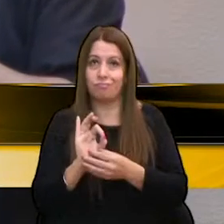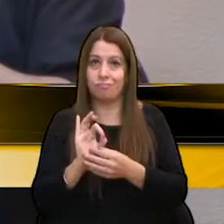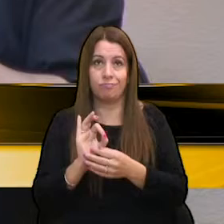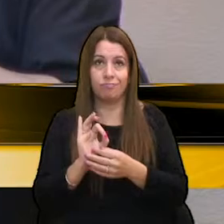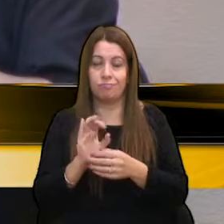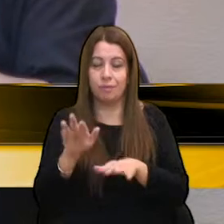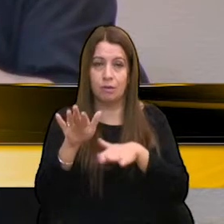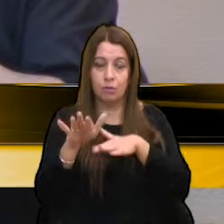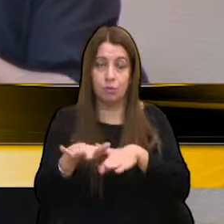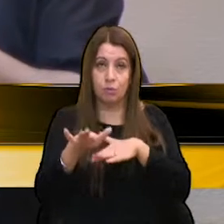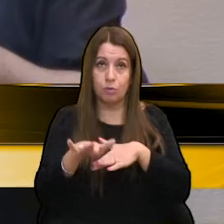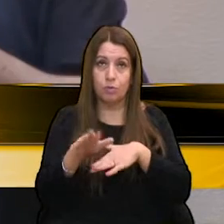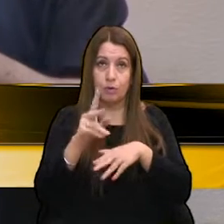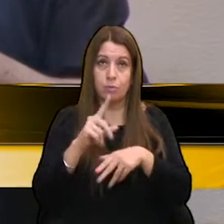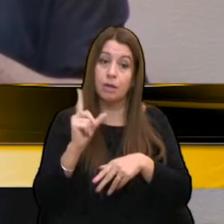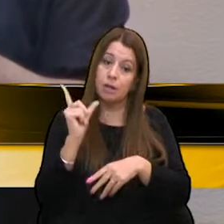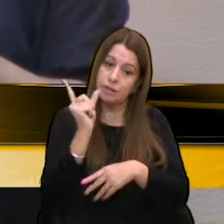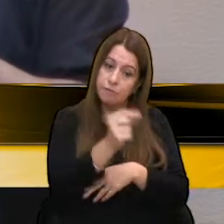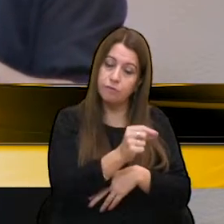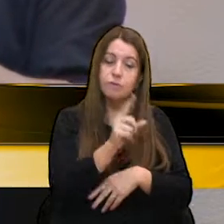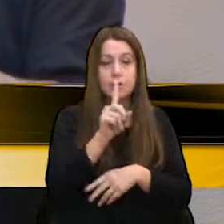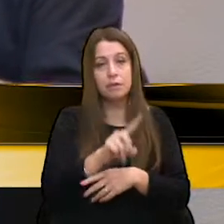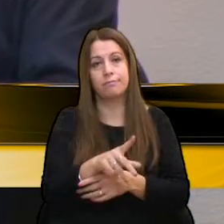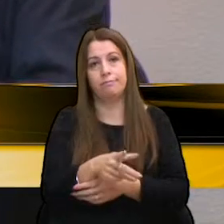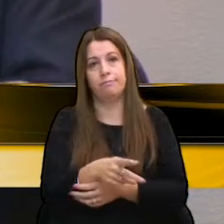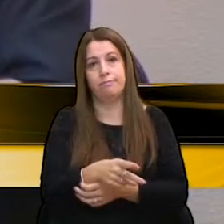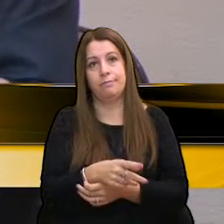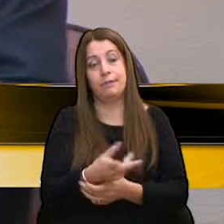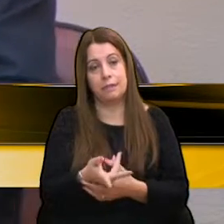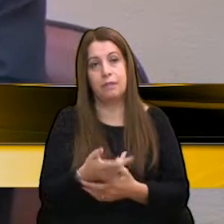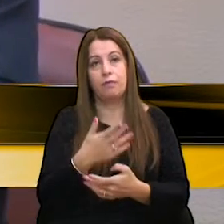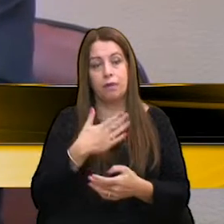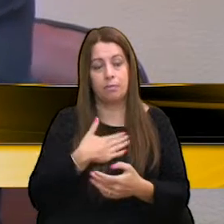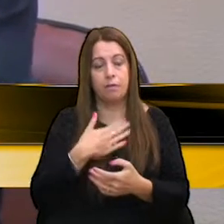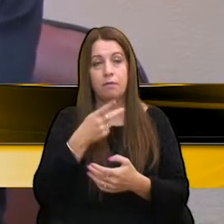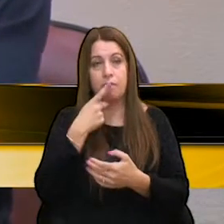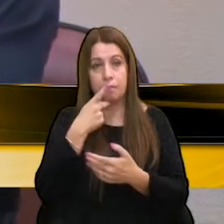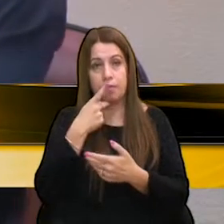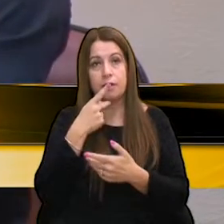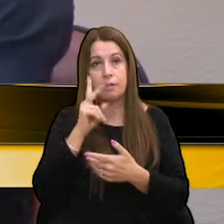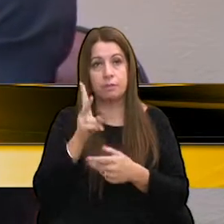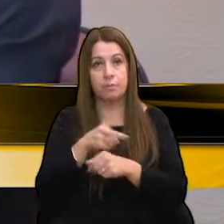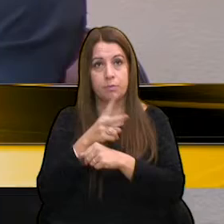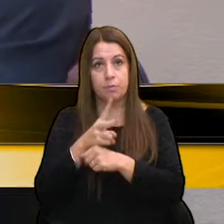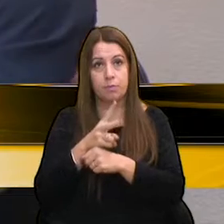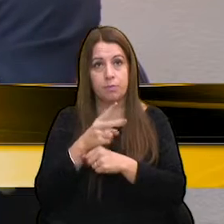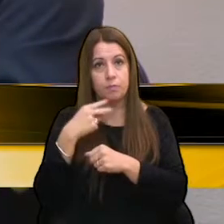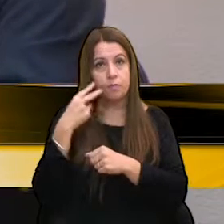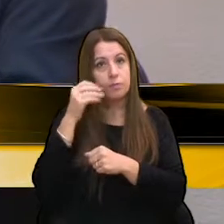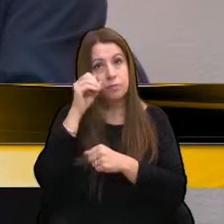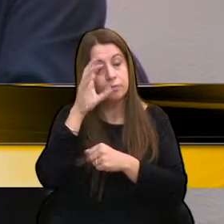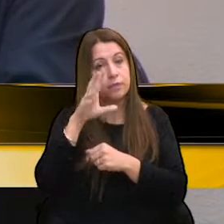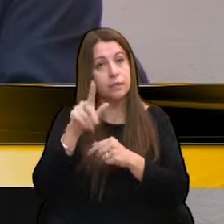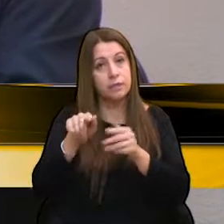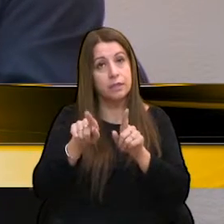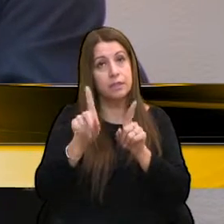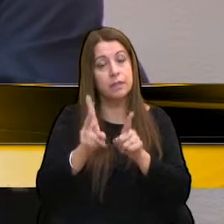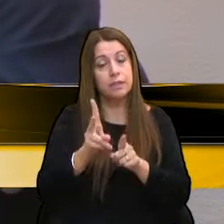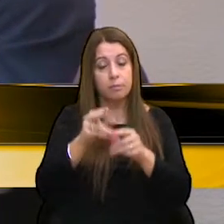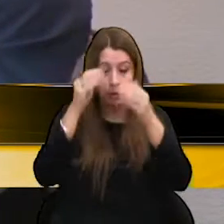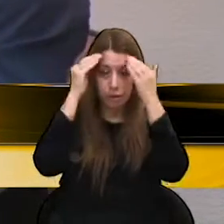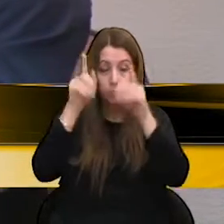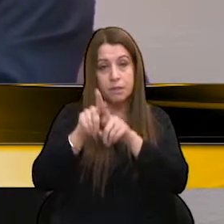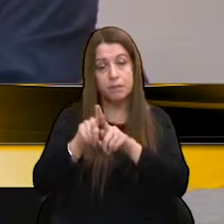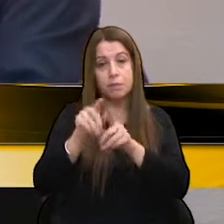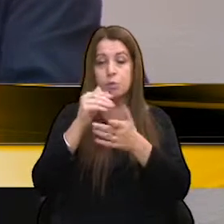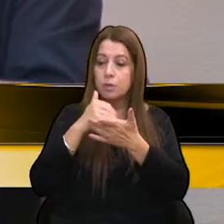de trânsito para que elas pudessem sair daquele local. Então, fica aqui o meu registro. Eu sempre procurei, vereador Fiuza, ser muito respeitoso com